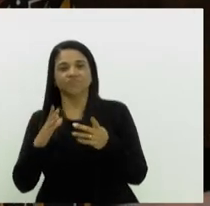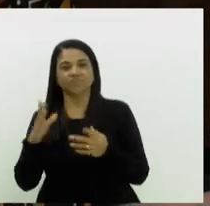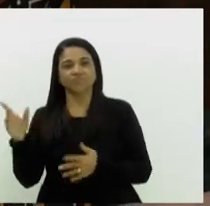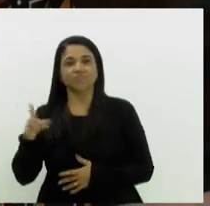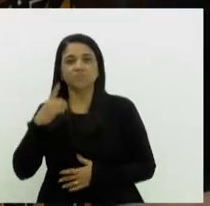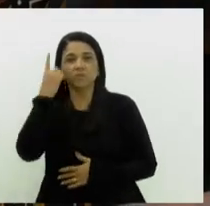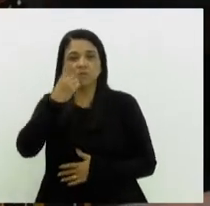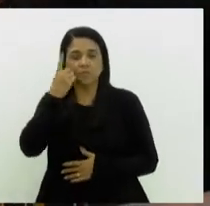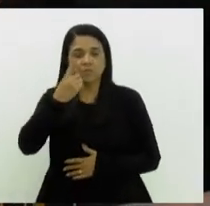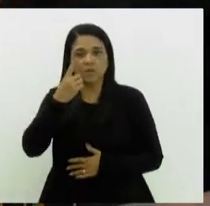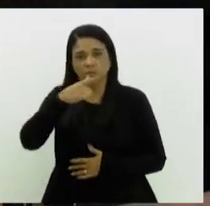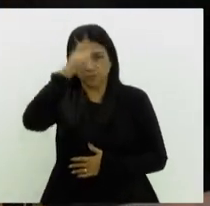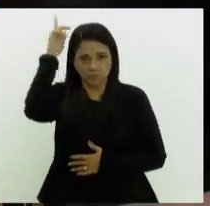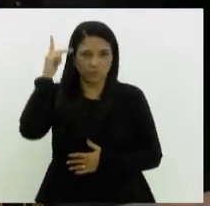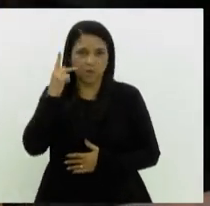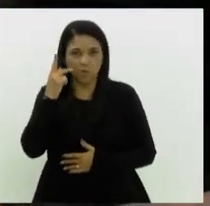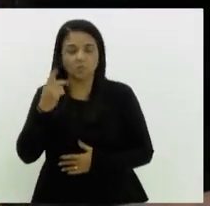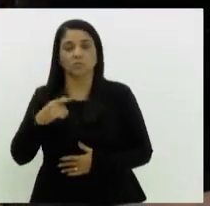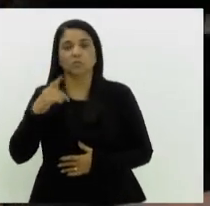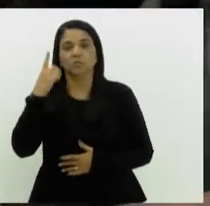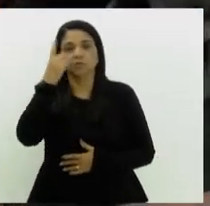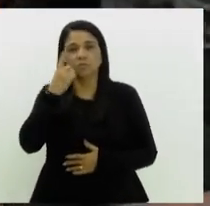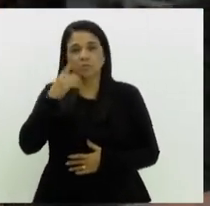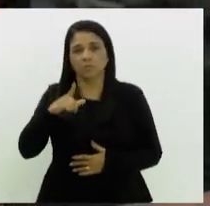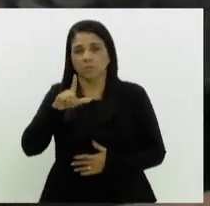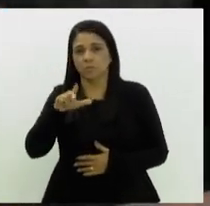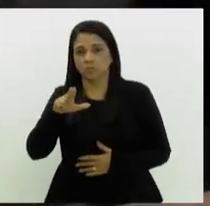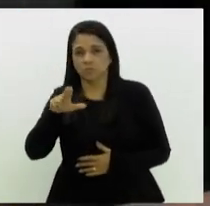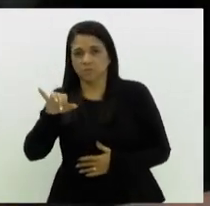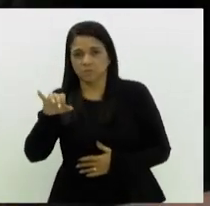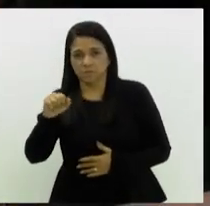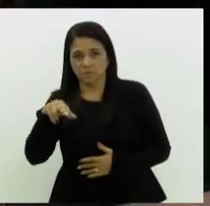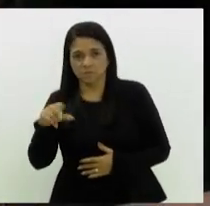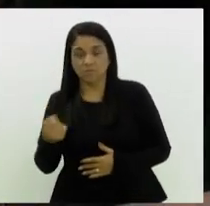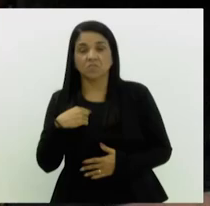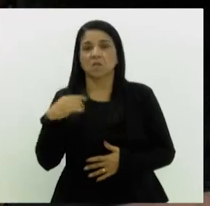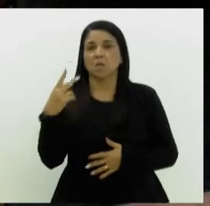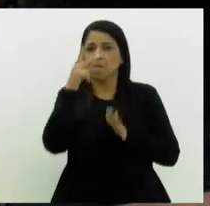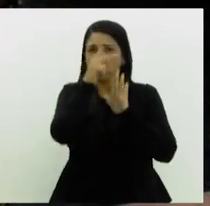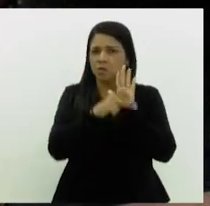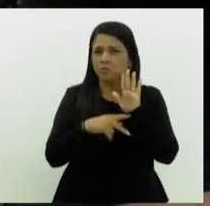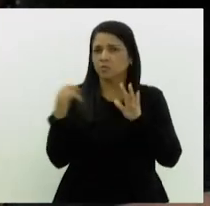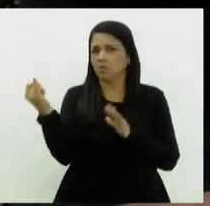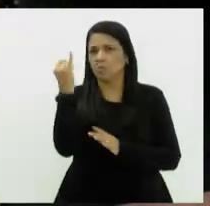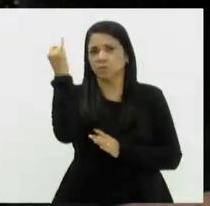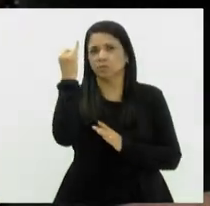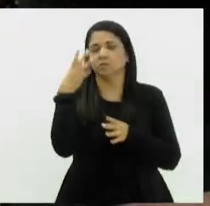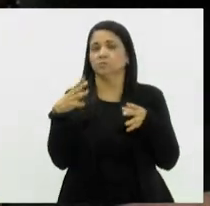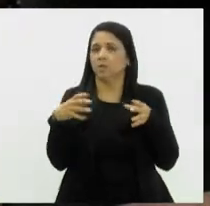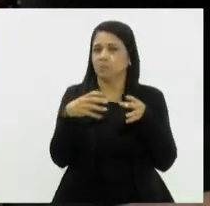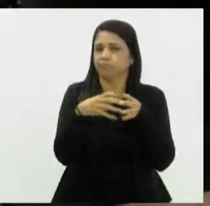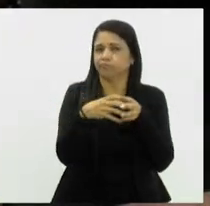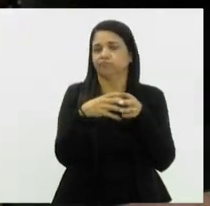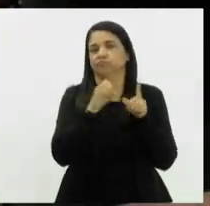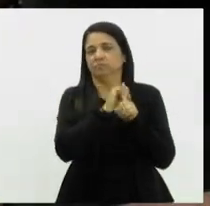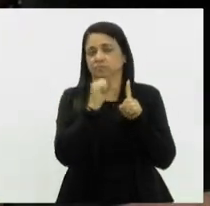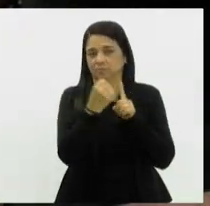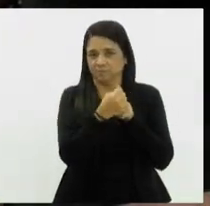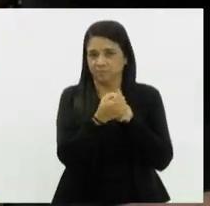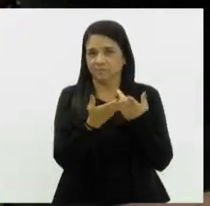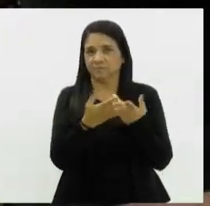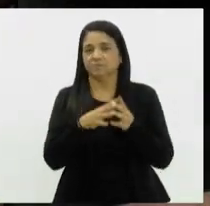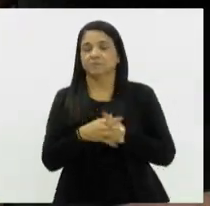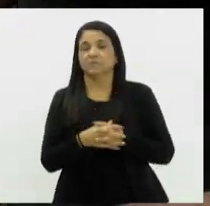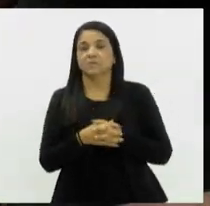deputado Luiz Paulo, porque é um projeto muito importante para o conjunto da sociedade. A